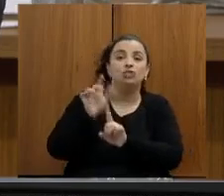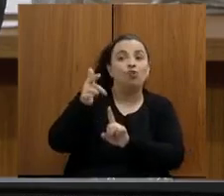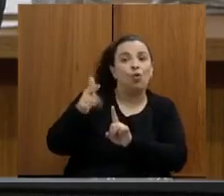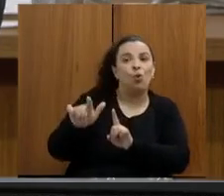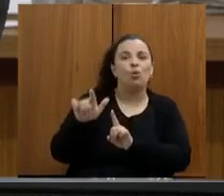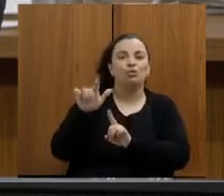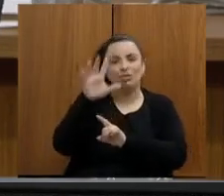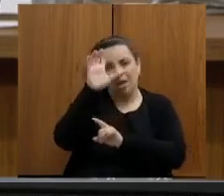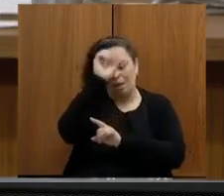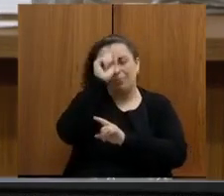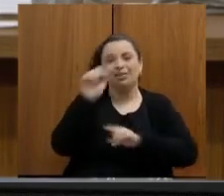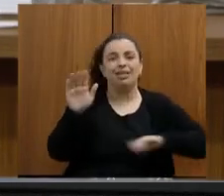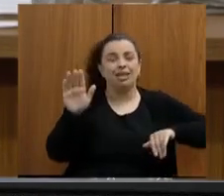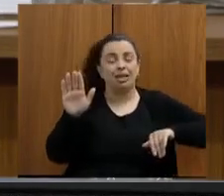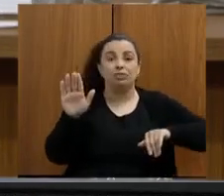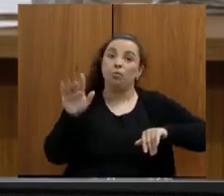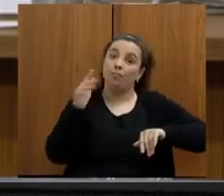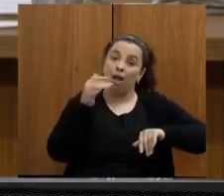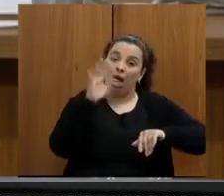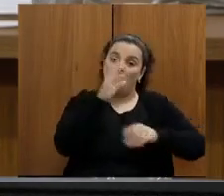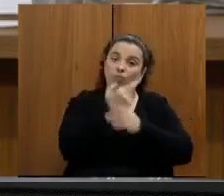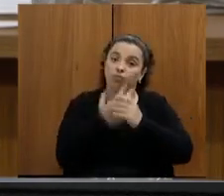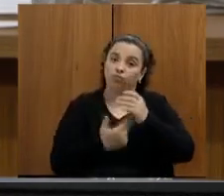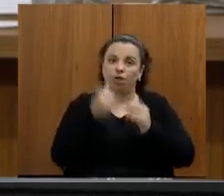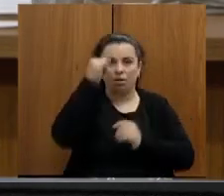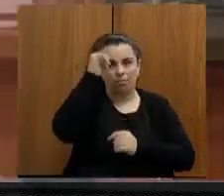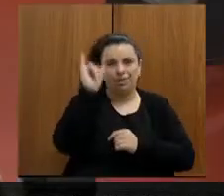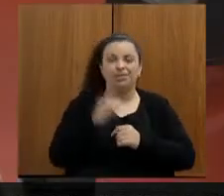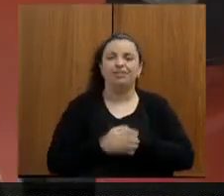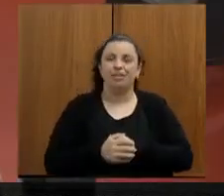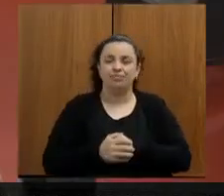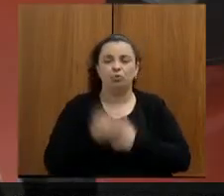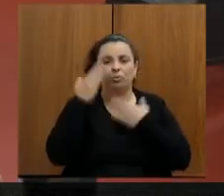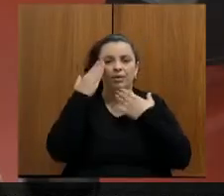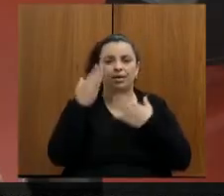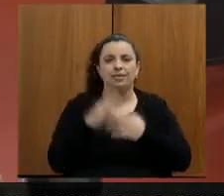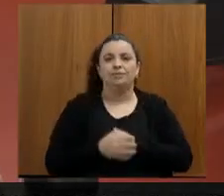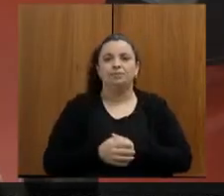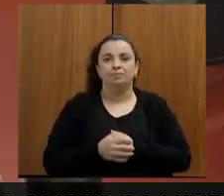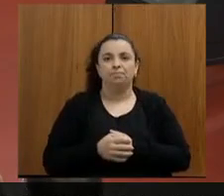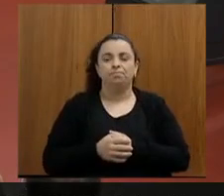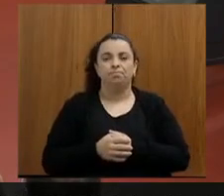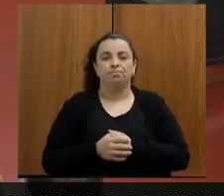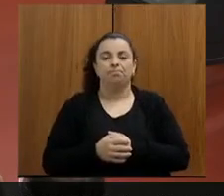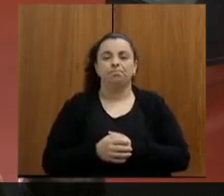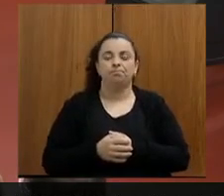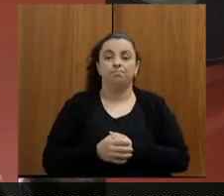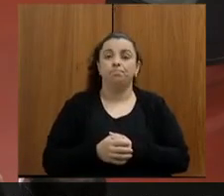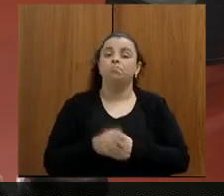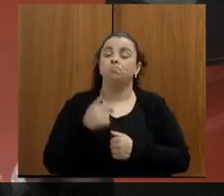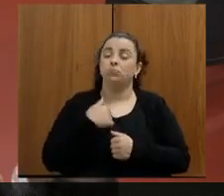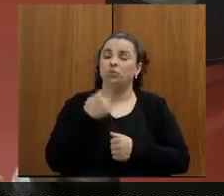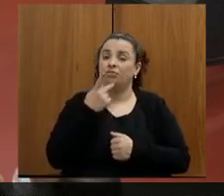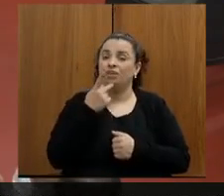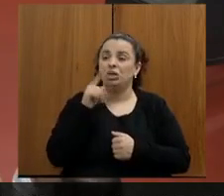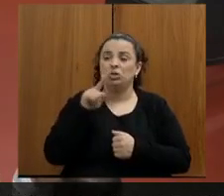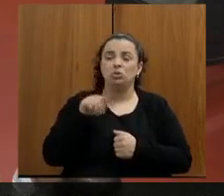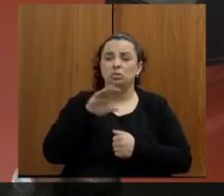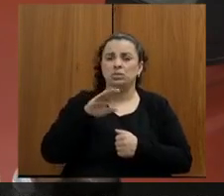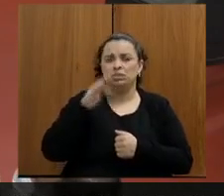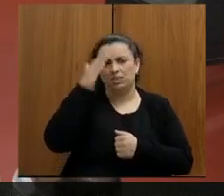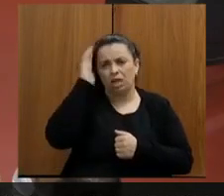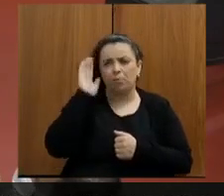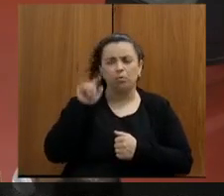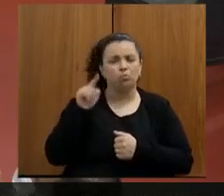prática da natação para evitar o afogamento obrigado ao Senhor e o que agradeço e quer dizer que eu acho que o governador não sabe